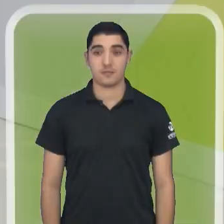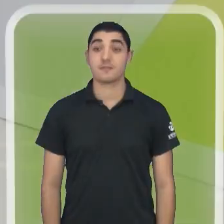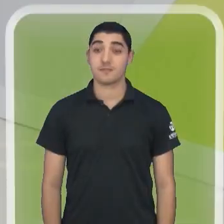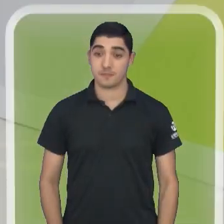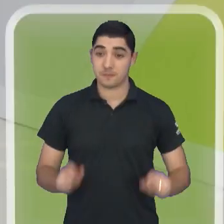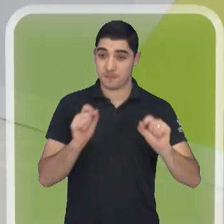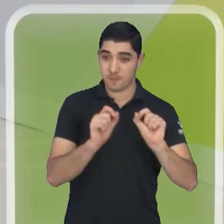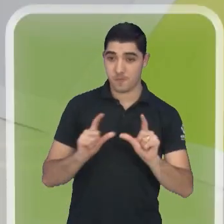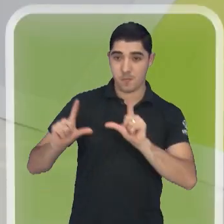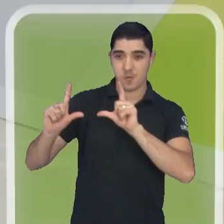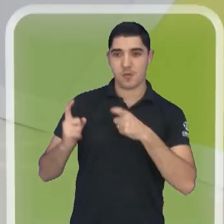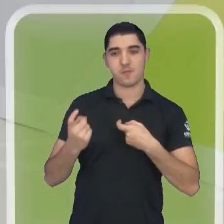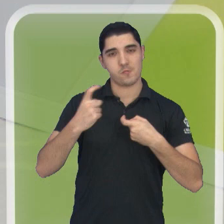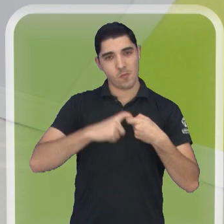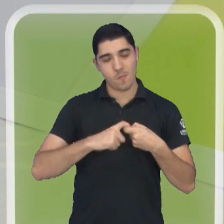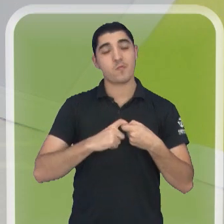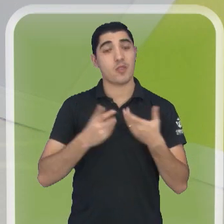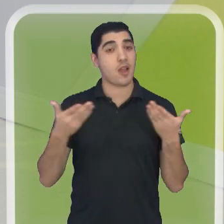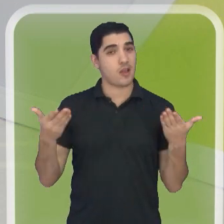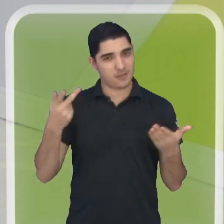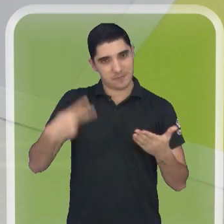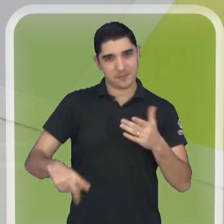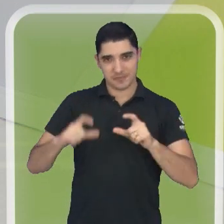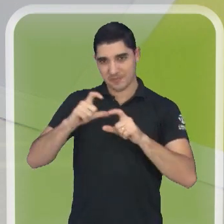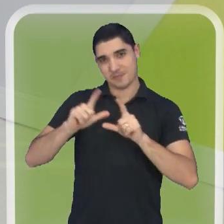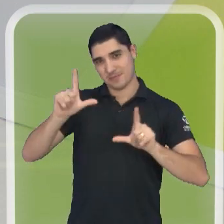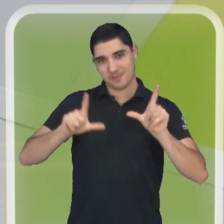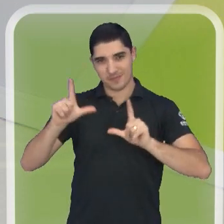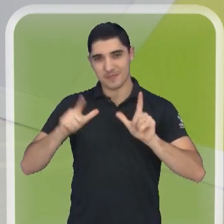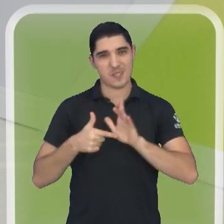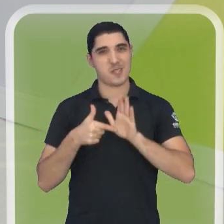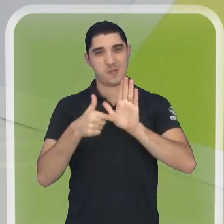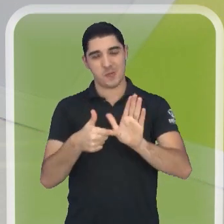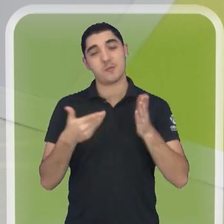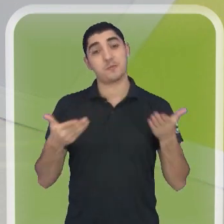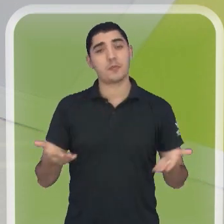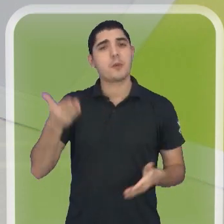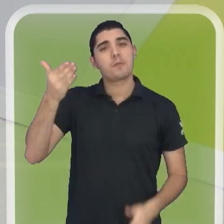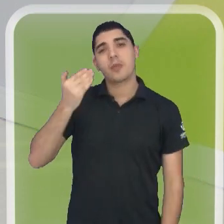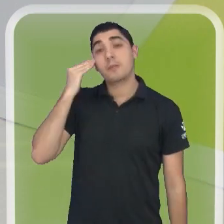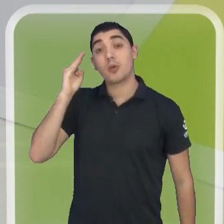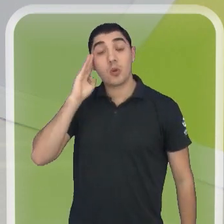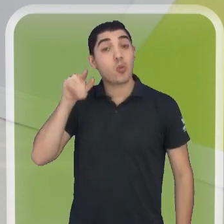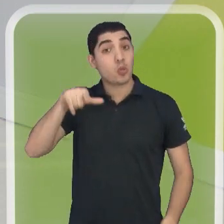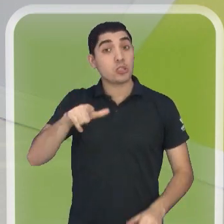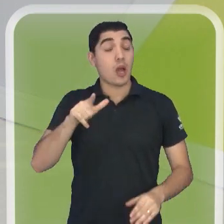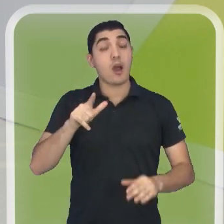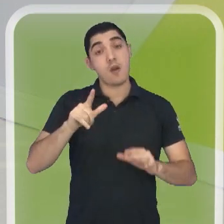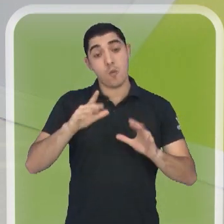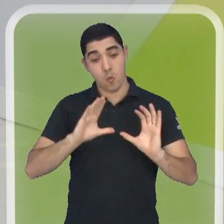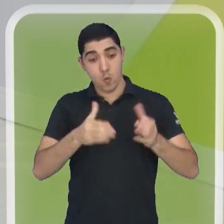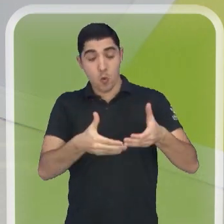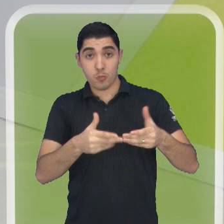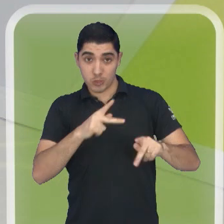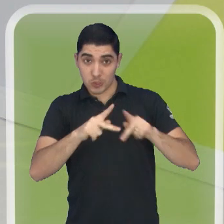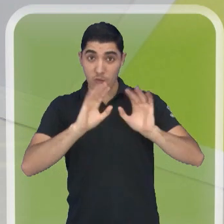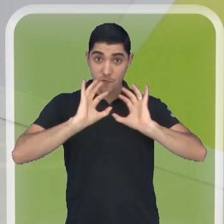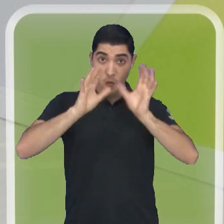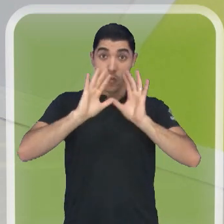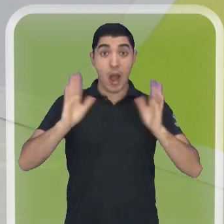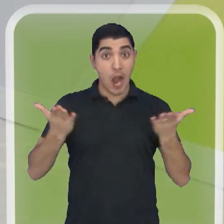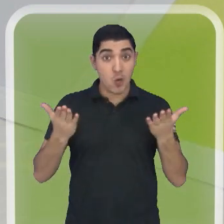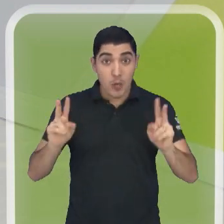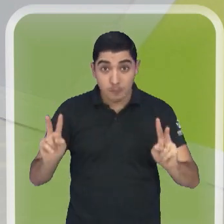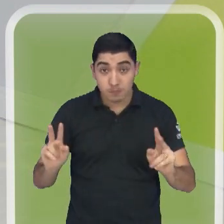Muito bem, estamos de volta com o Hora do Esporte aqui na tela da TV Câmara de São José dos Campos. Brunão, Farmacon de vôlei São José encara o Campinas